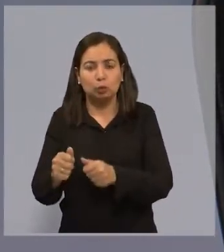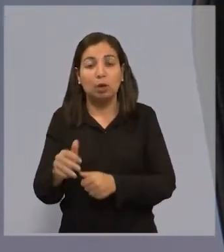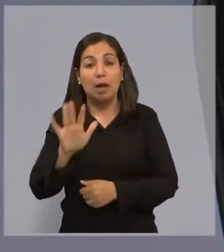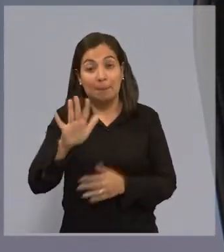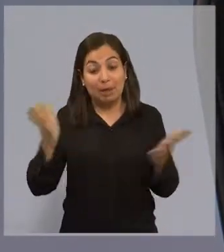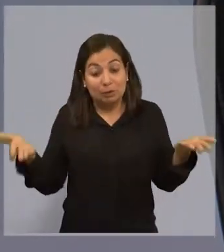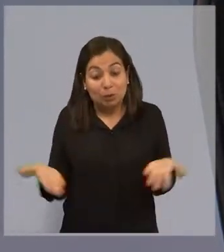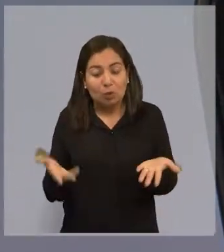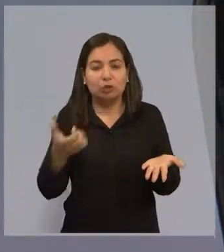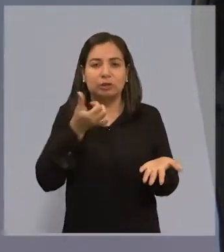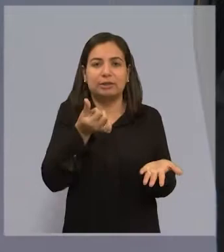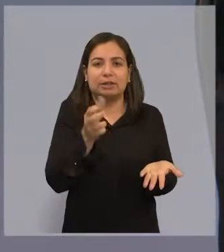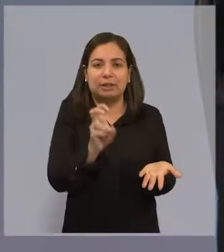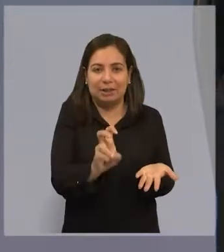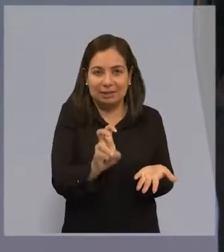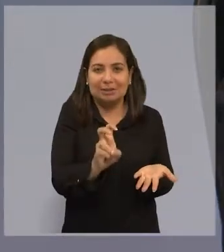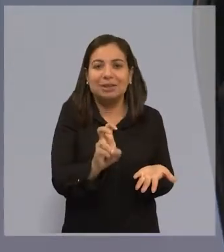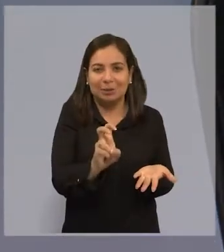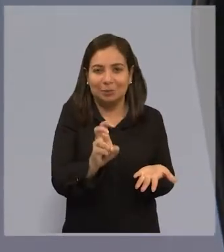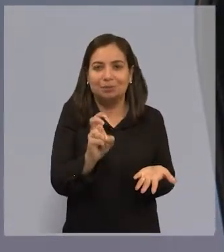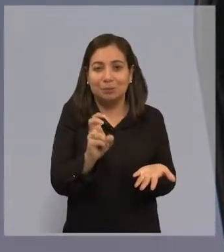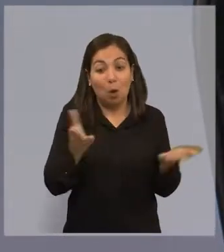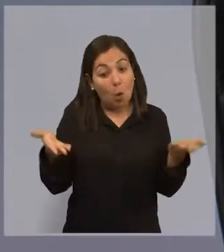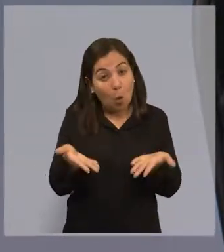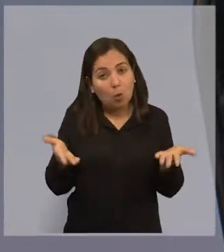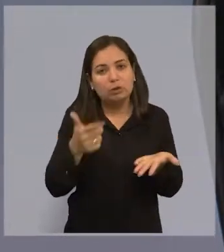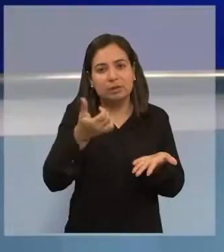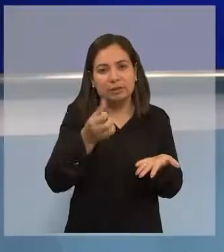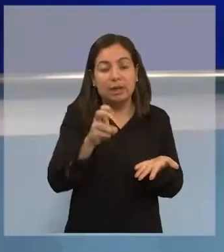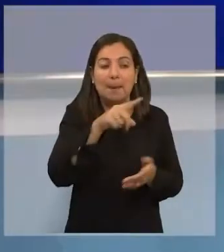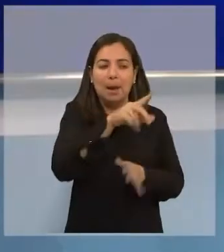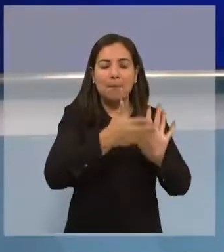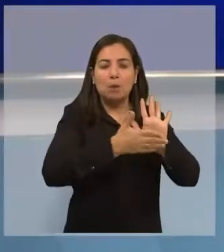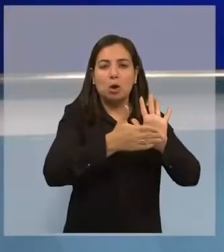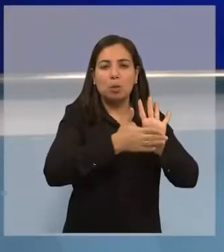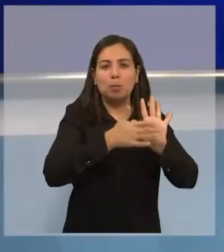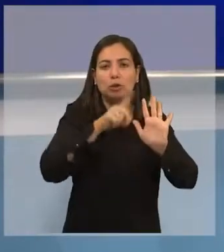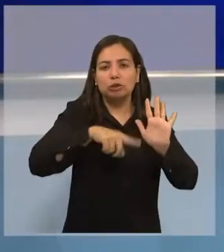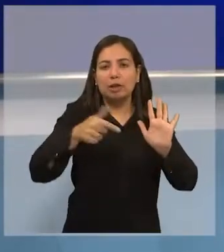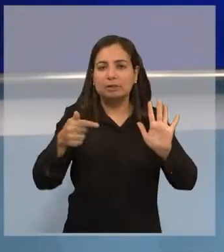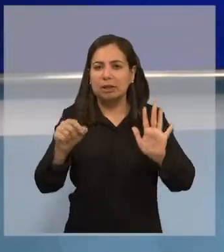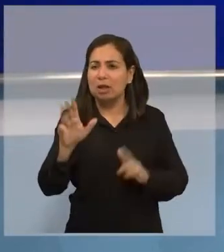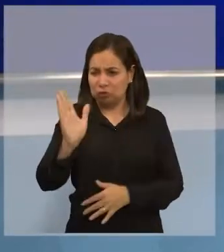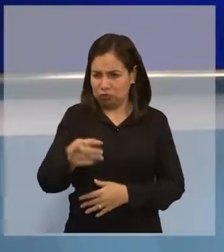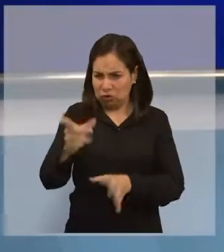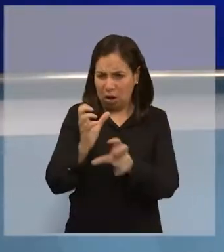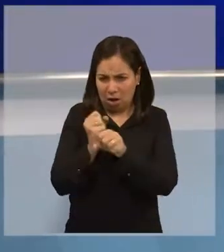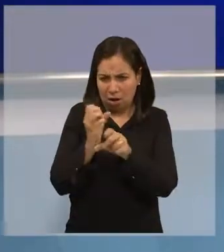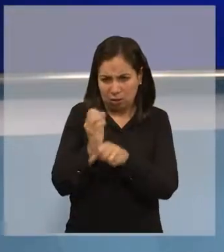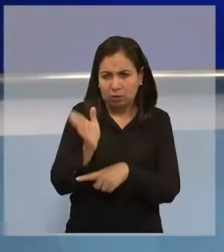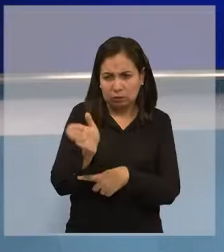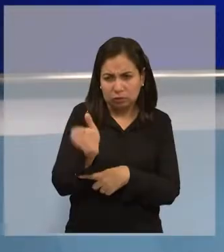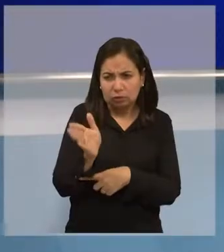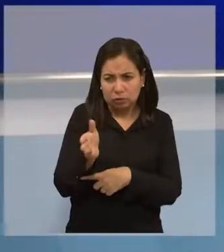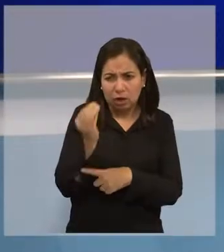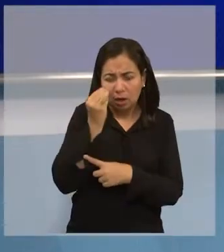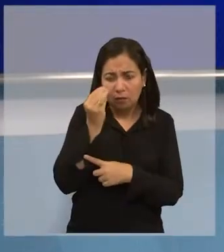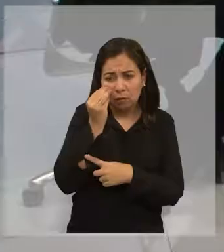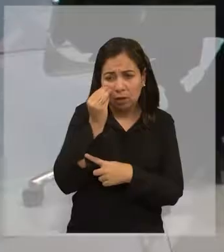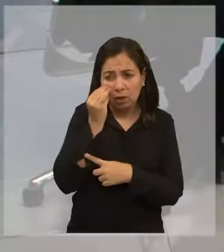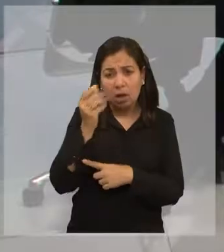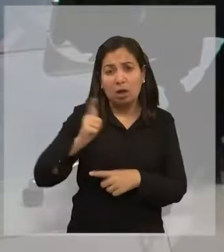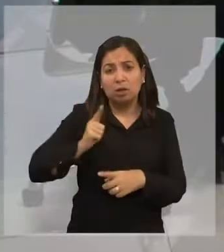com 65 anos. Então Esse interstício reduz, você já fez as continhas? Não, tudo bem, eu sei. Esse